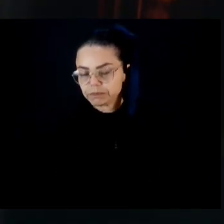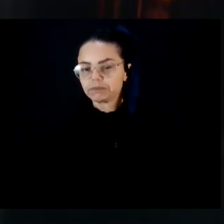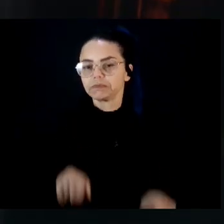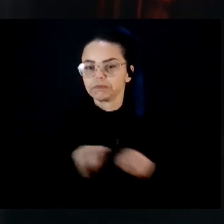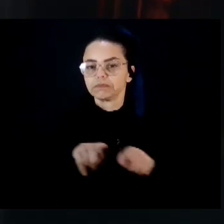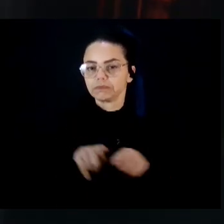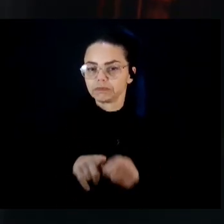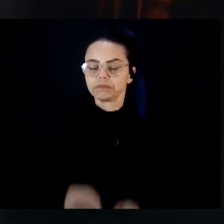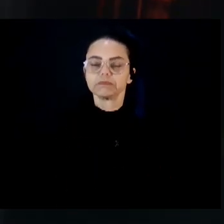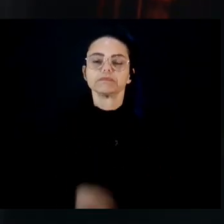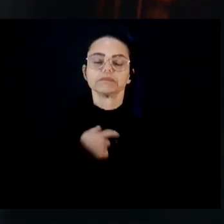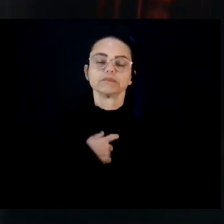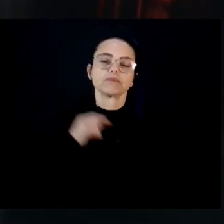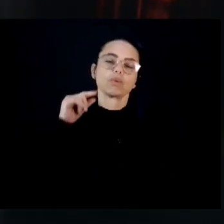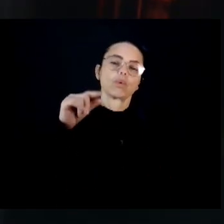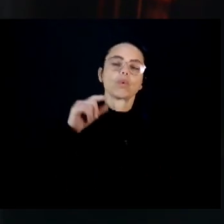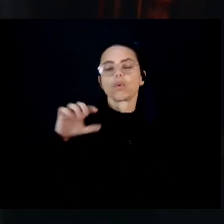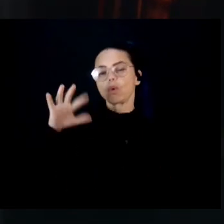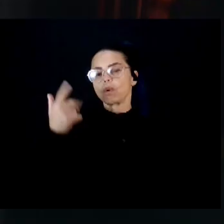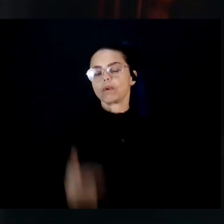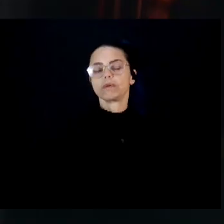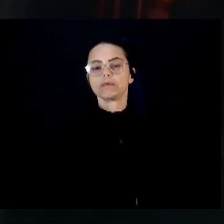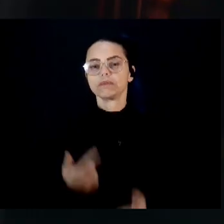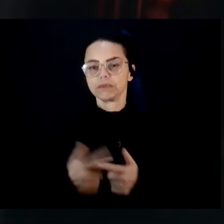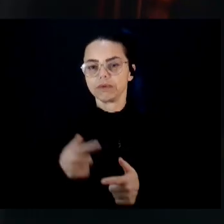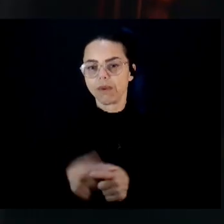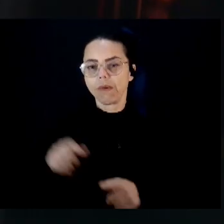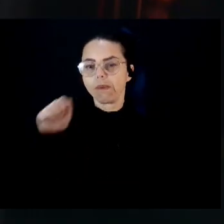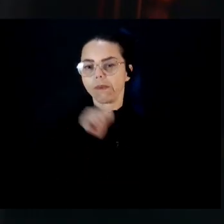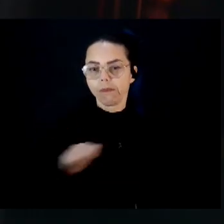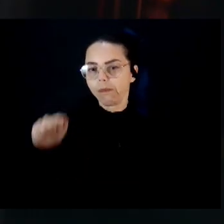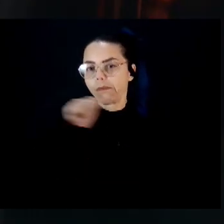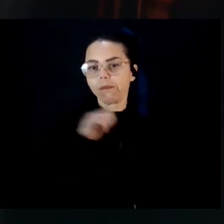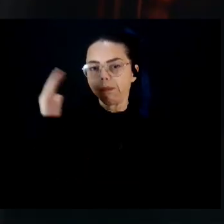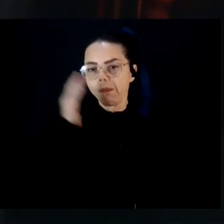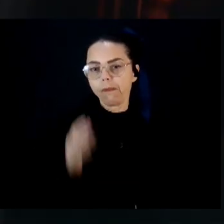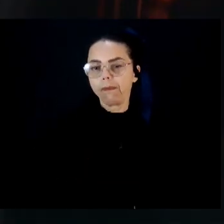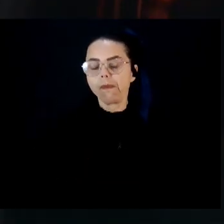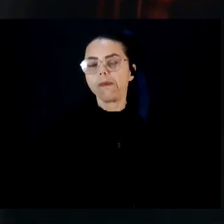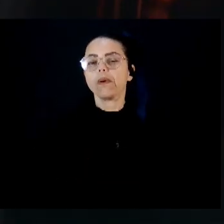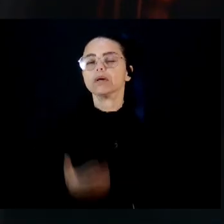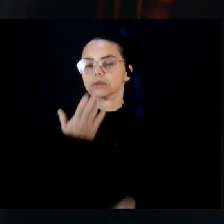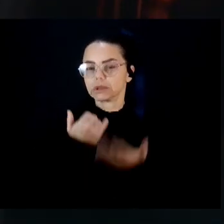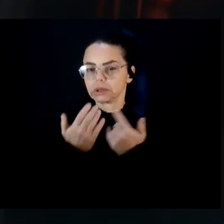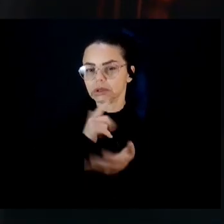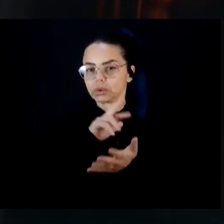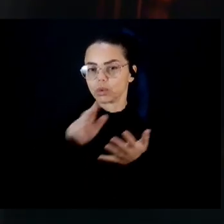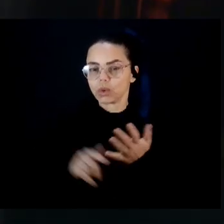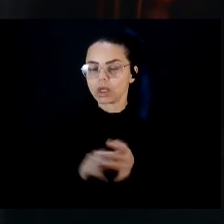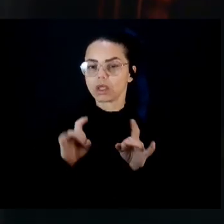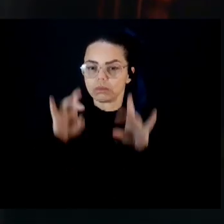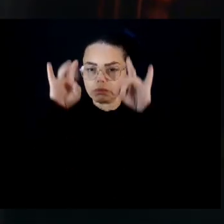pouquinho do que está acontecendo, porque segundo a Associação Brasileira da Indústria de Alimentos para Fins Especiais,